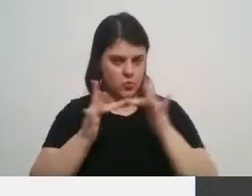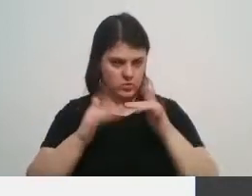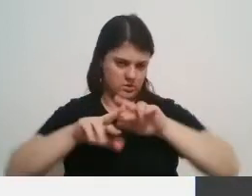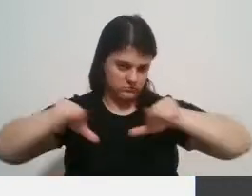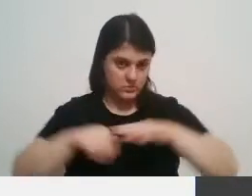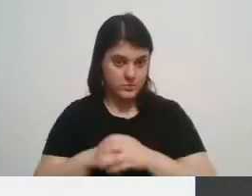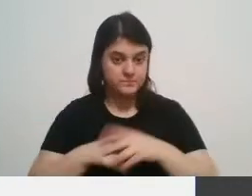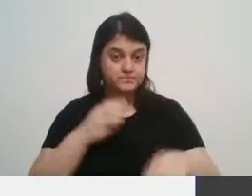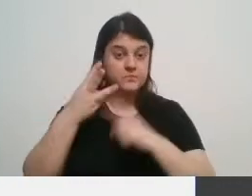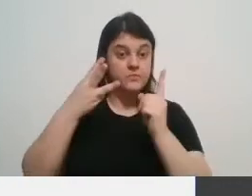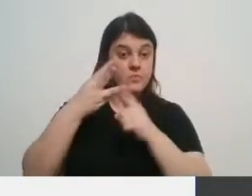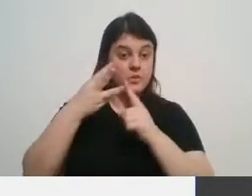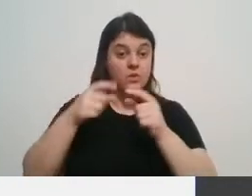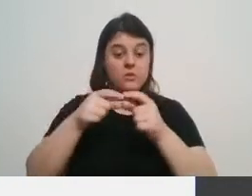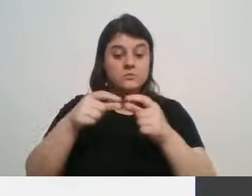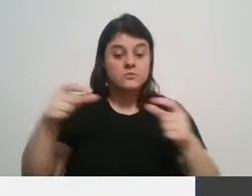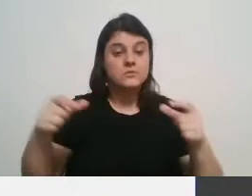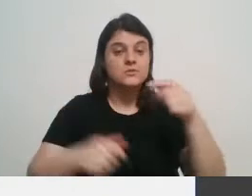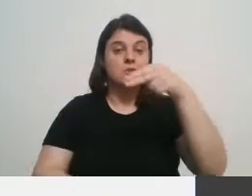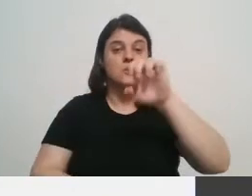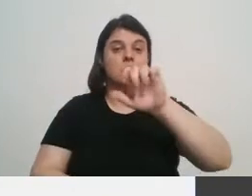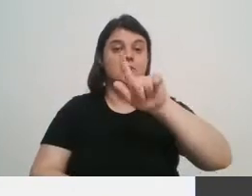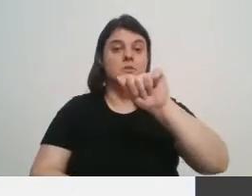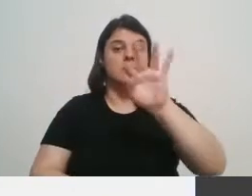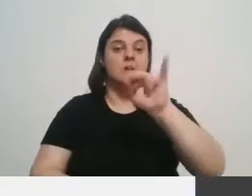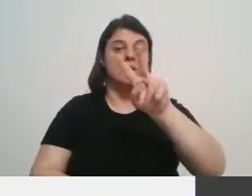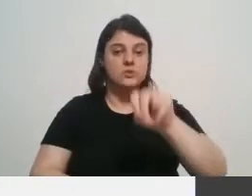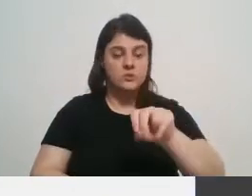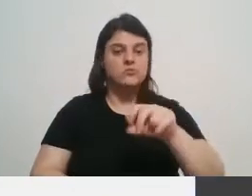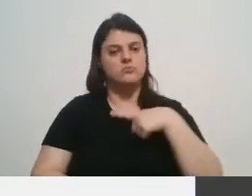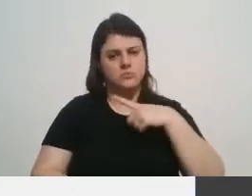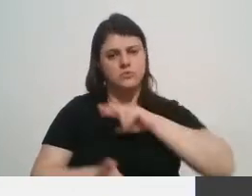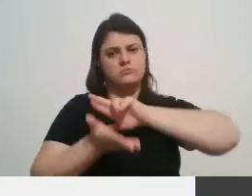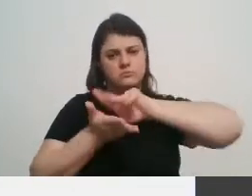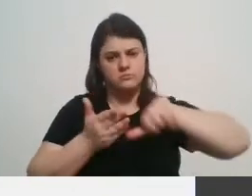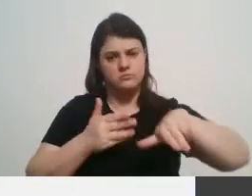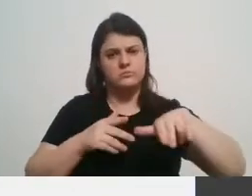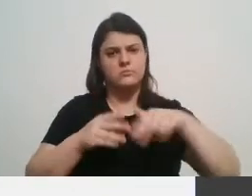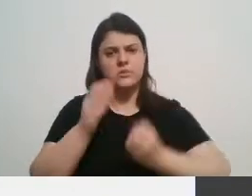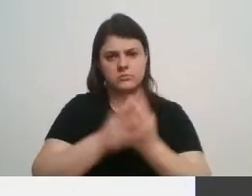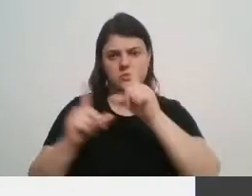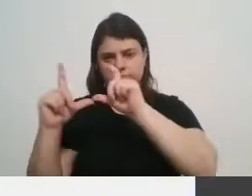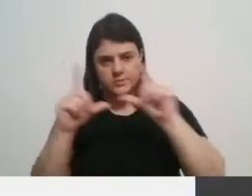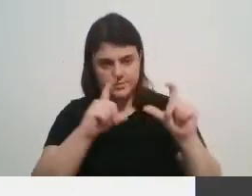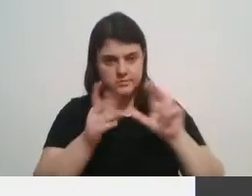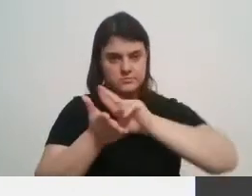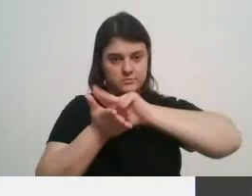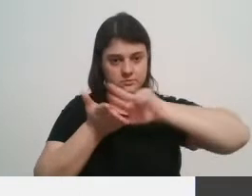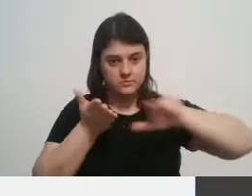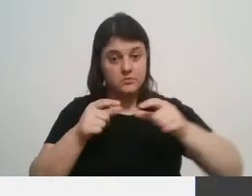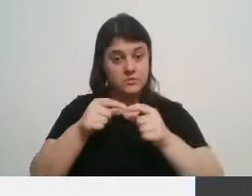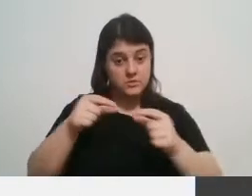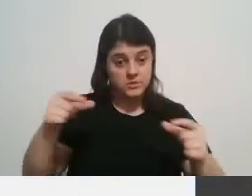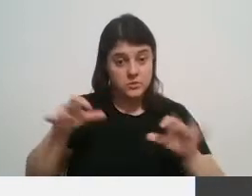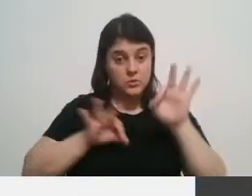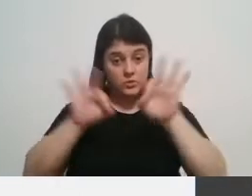E o arquivo de negativos acumulava os negativos produzidos nas missões fotográficas. Esses negativos eram organizados